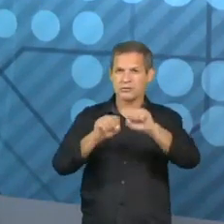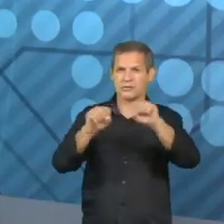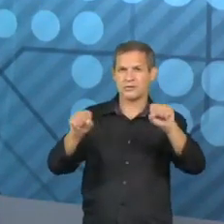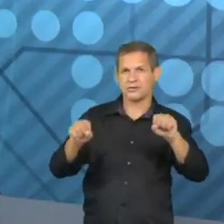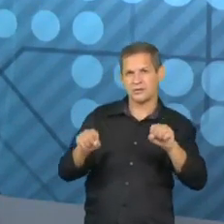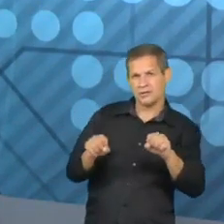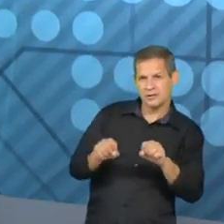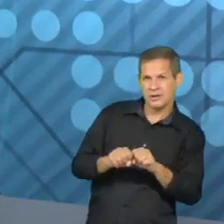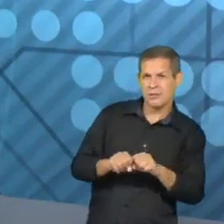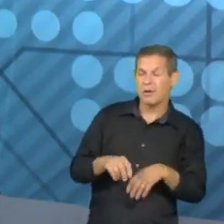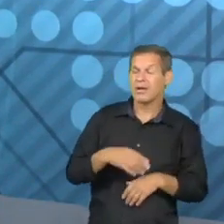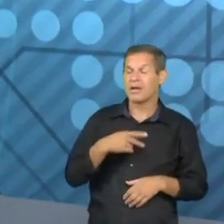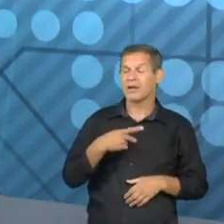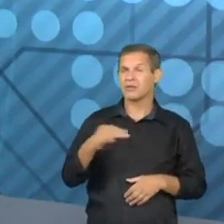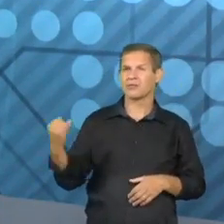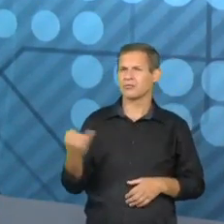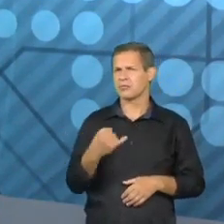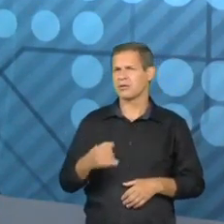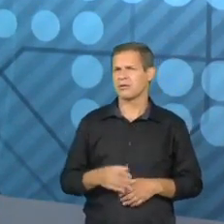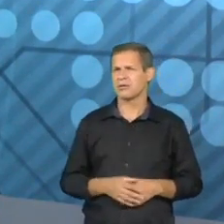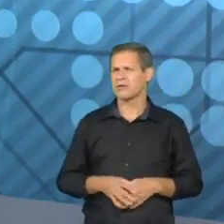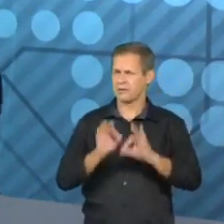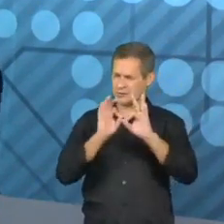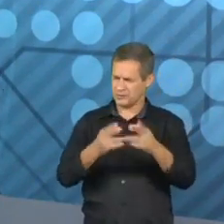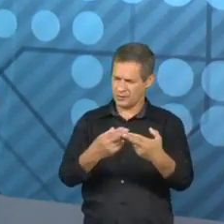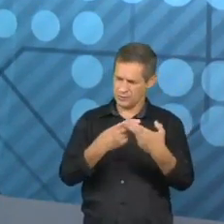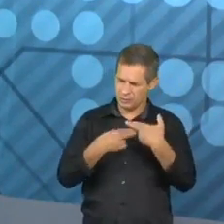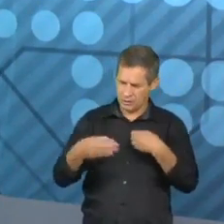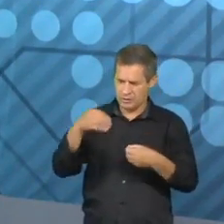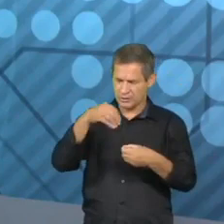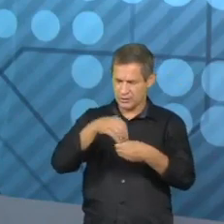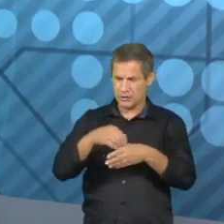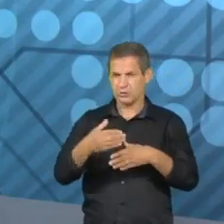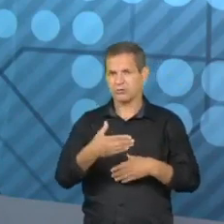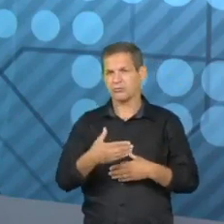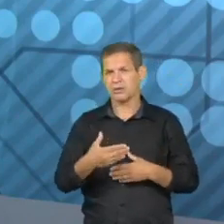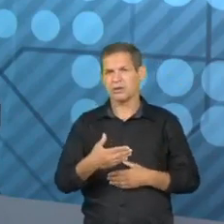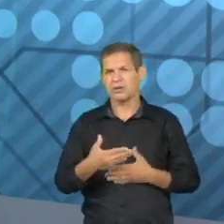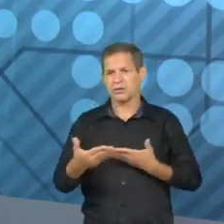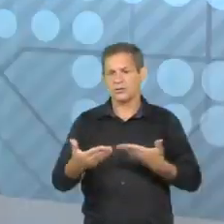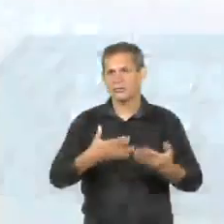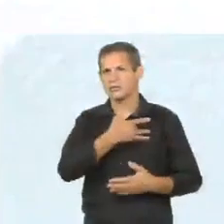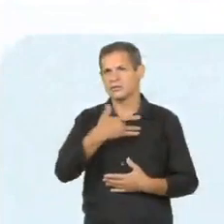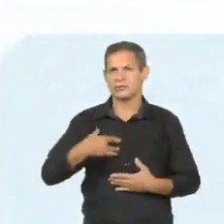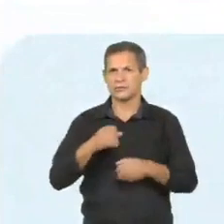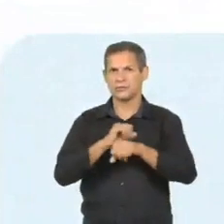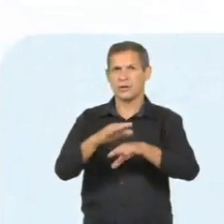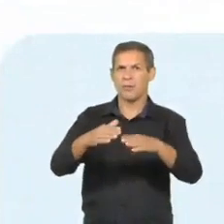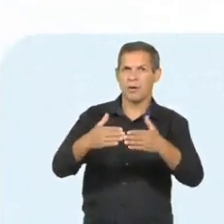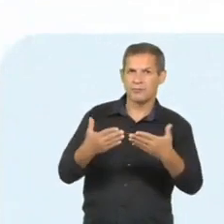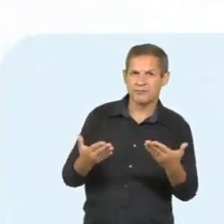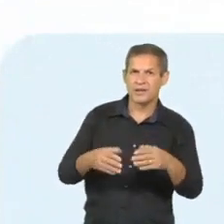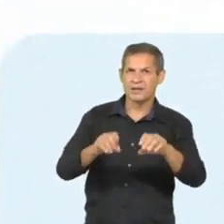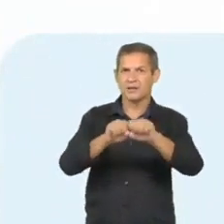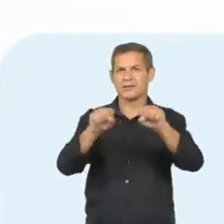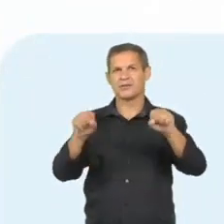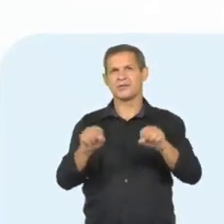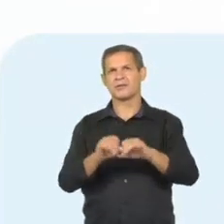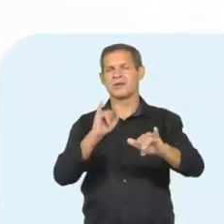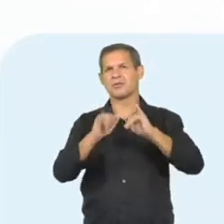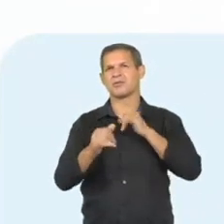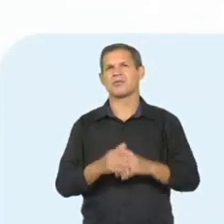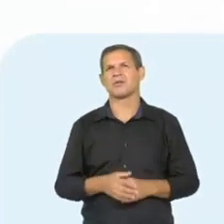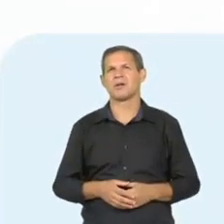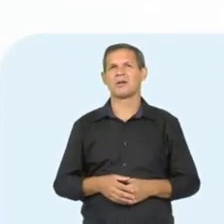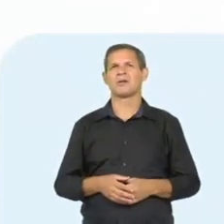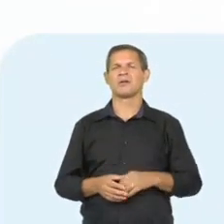sistemas e a sua importância, a sua devida função dentro do setor de saúde. Então, vamos comigo. Bom, Sistema de Informação